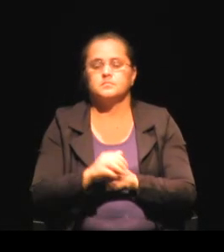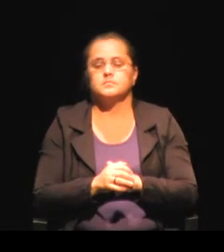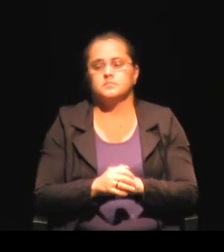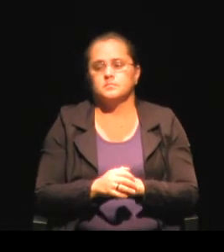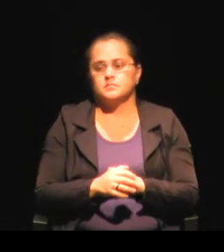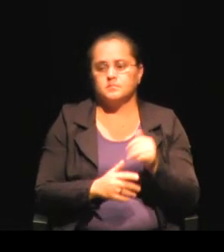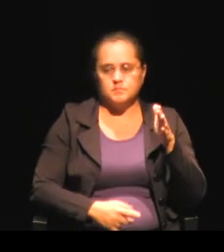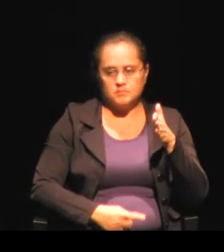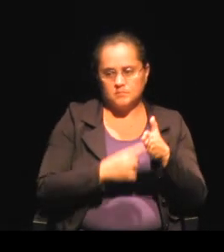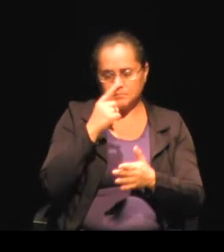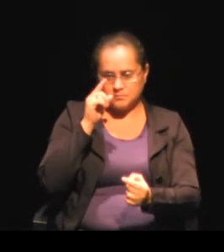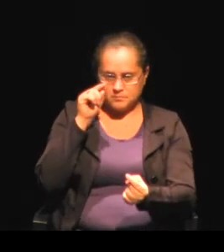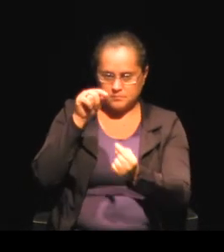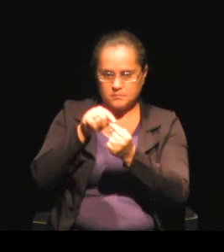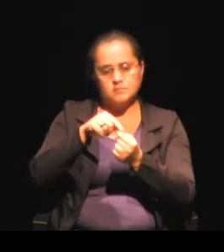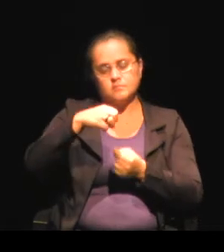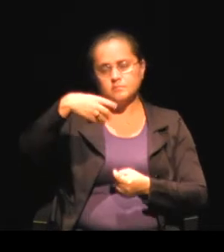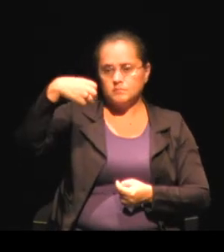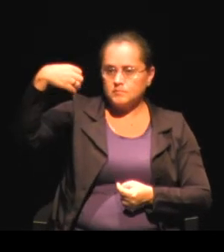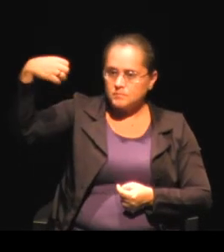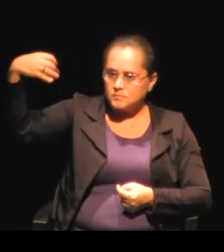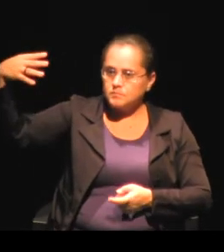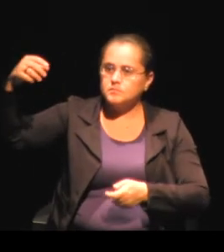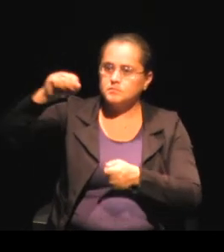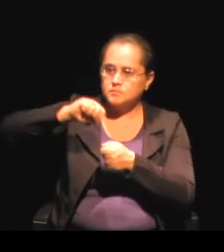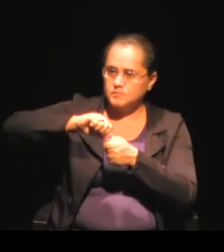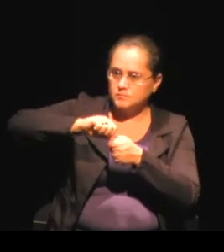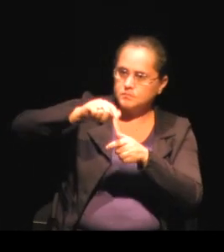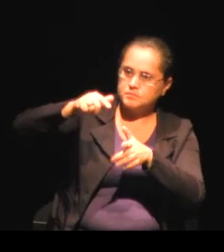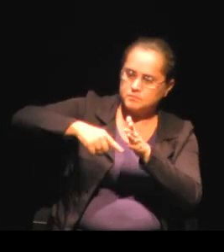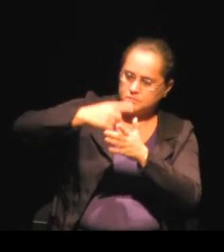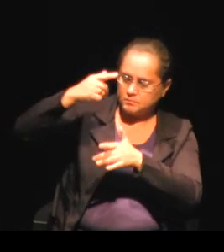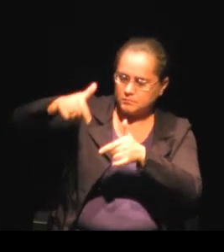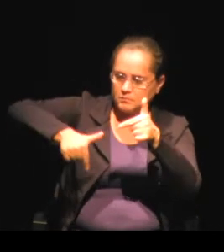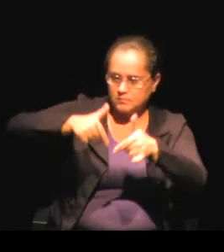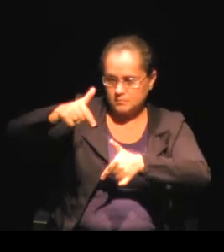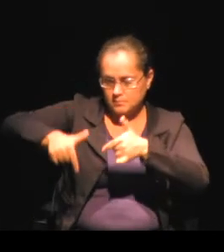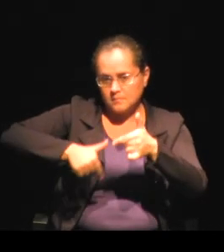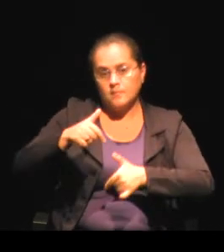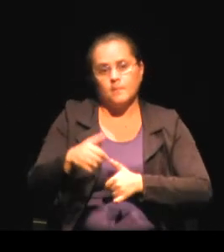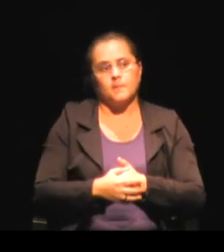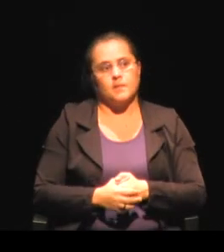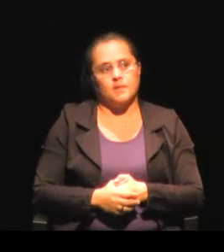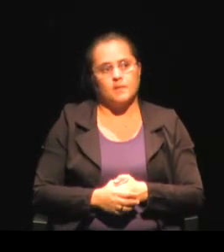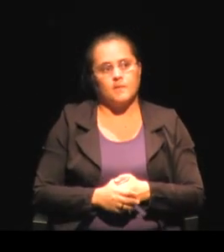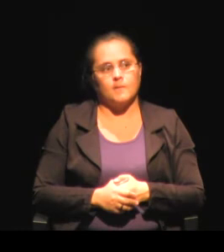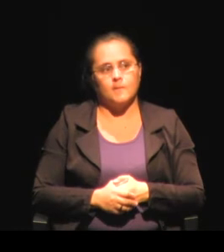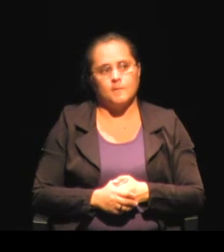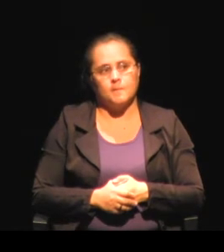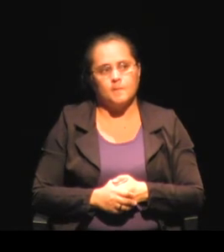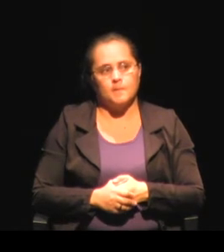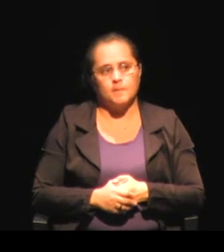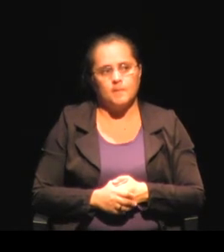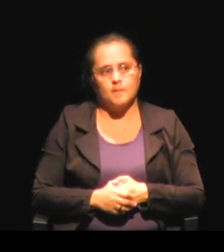aqui, é um museu dedicado às missões jesuíticas, com uma experiência única, incrível, que aconteceu no